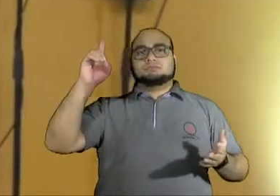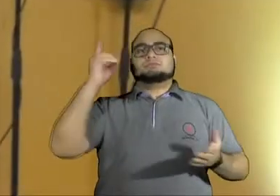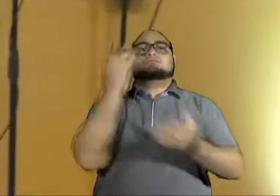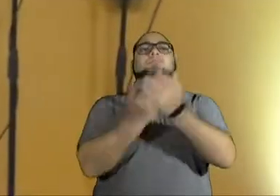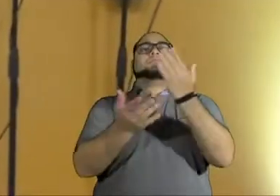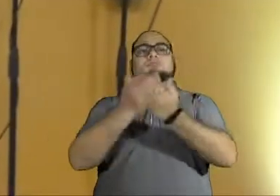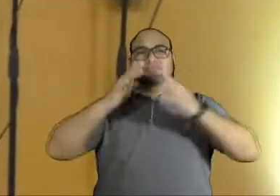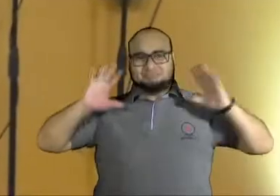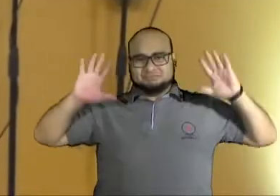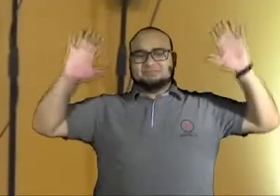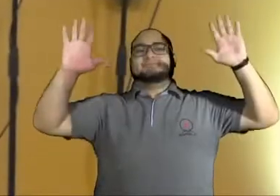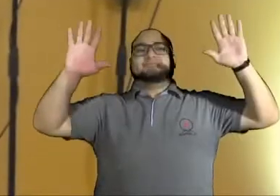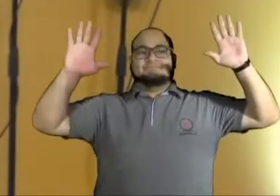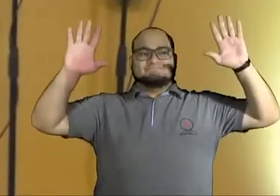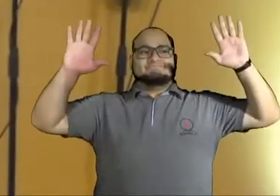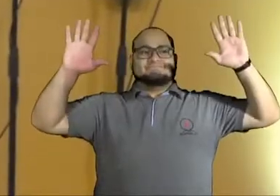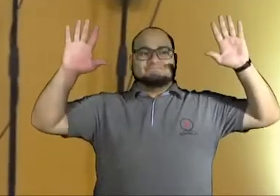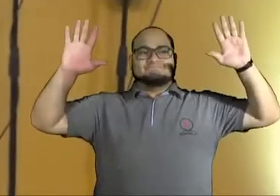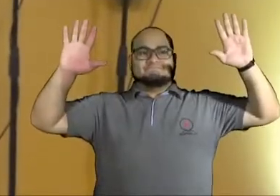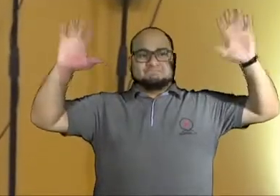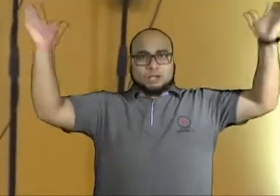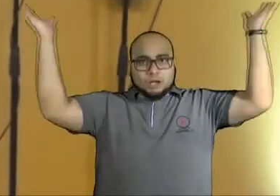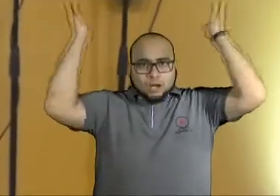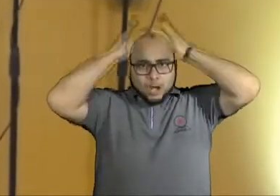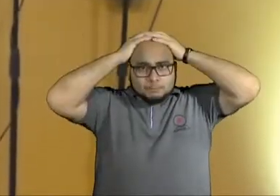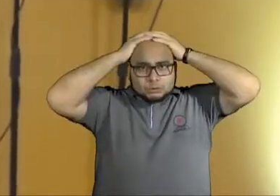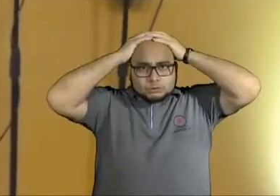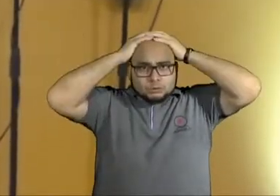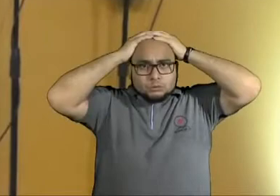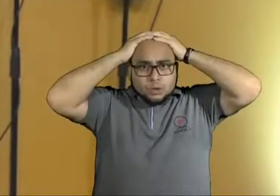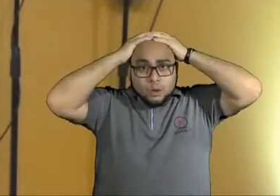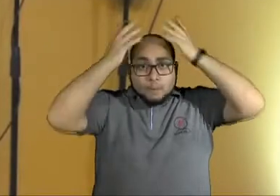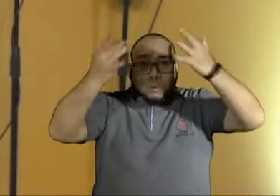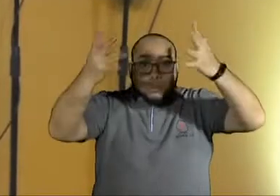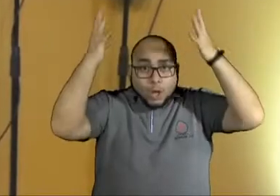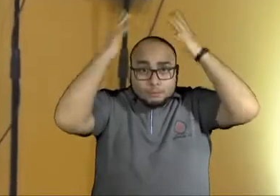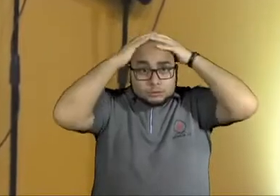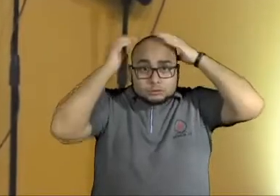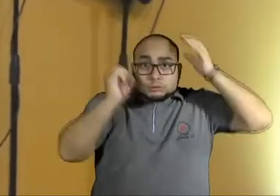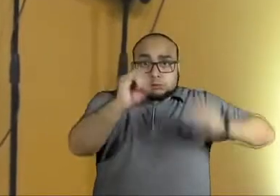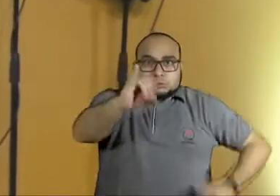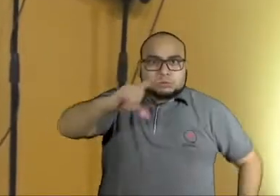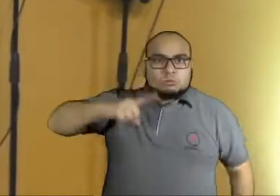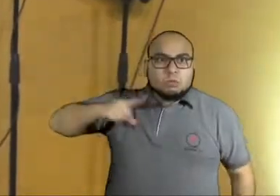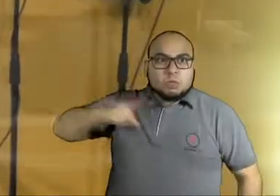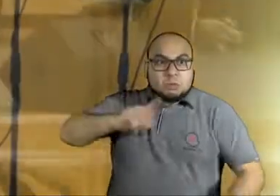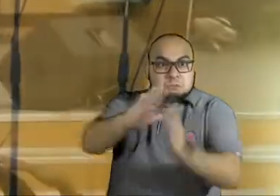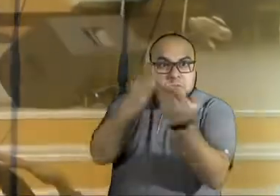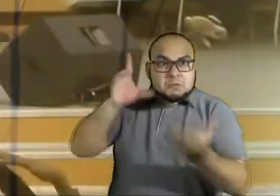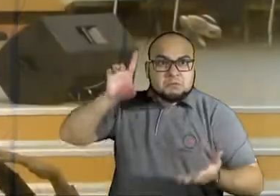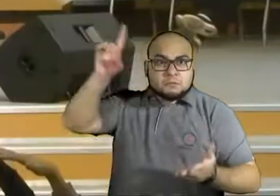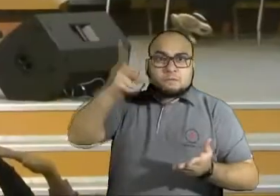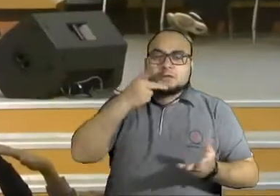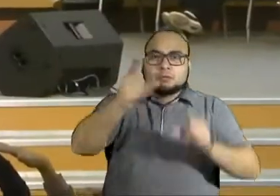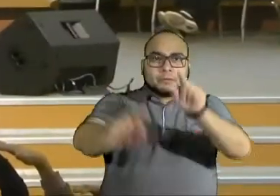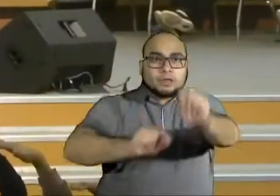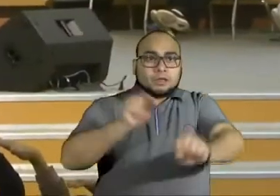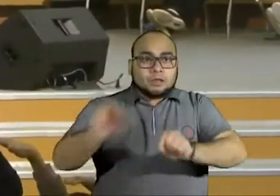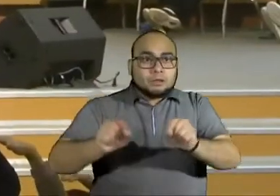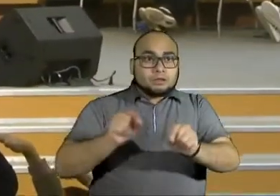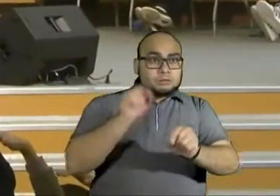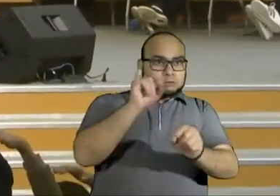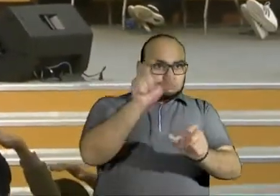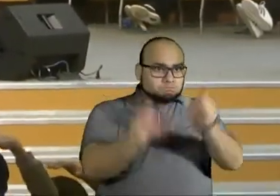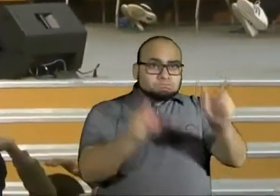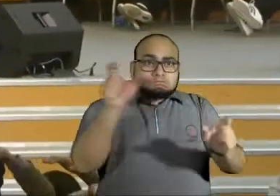Agora traga ela sobre sua própria cabeça. Quando você tem a palavra, eu não preciso dizer diretamente sobre você. Você tem o